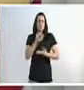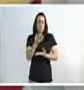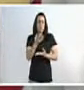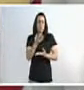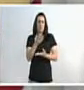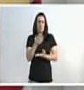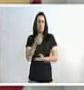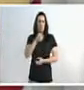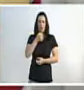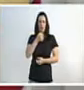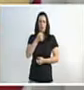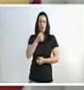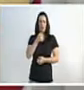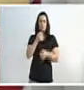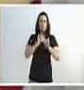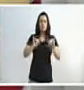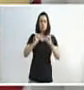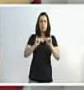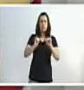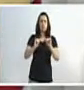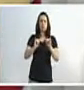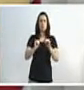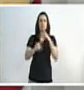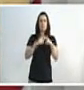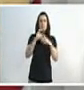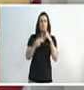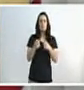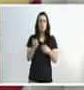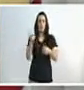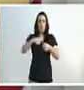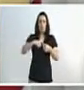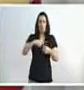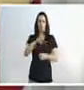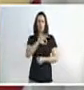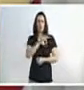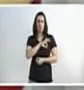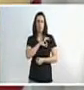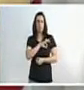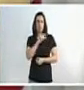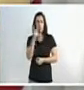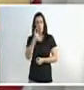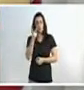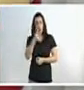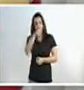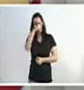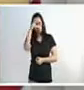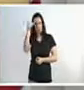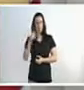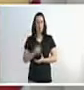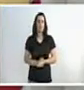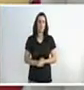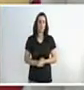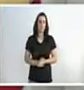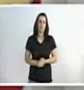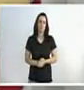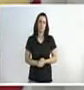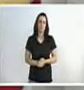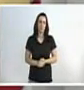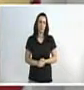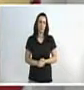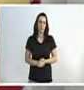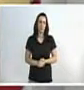imprensa fala, né, questiona a tal da volta do salário do vice-prefeito. A volta do